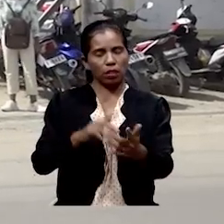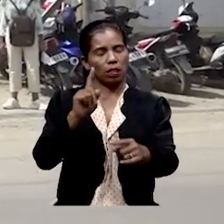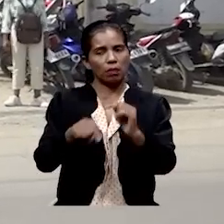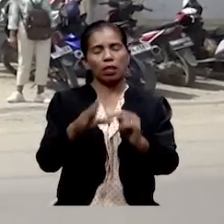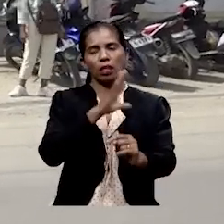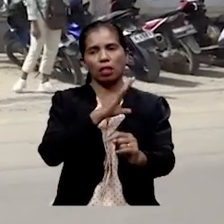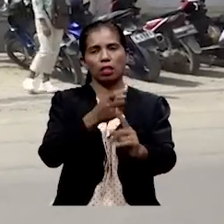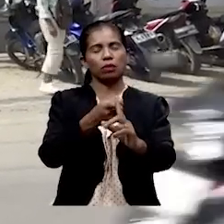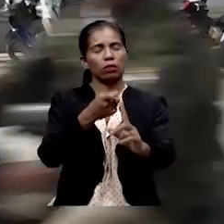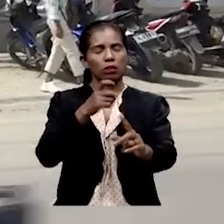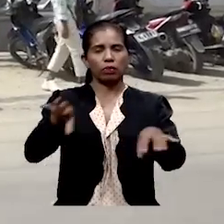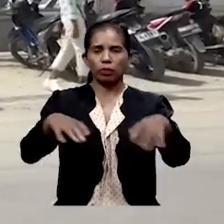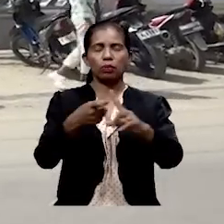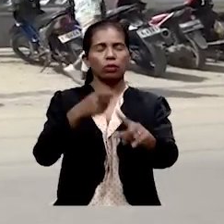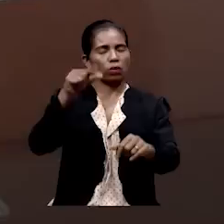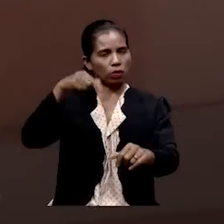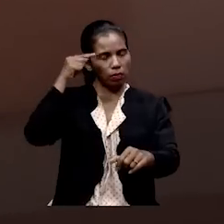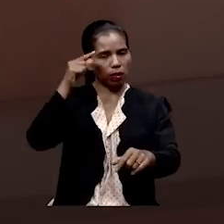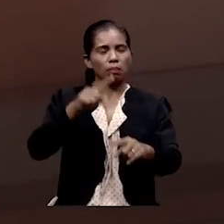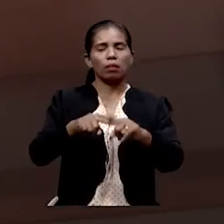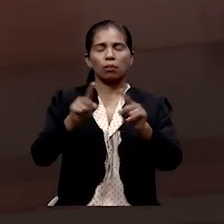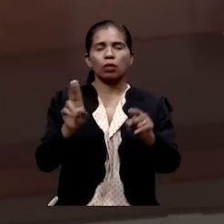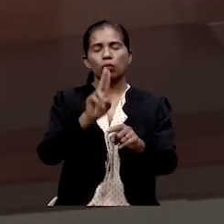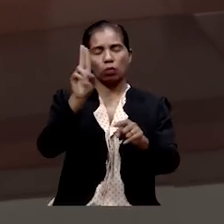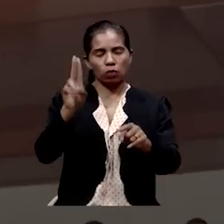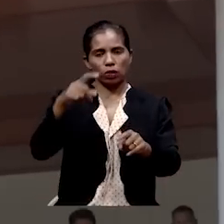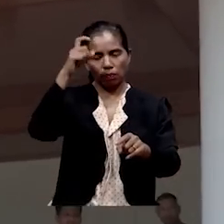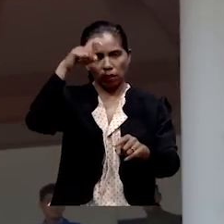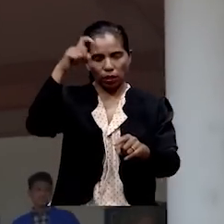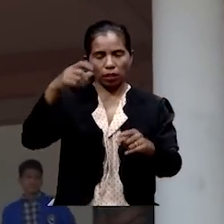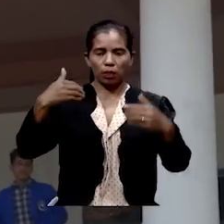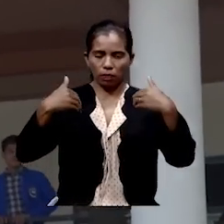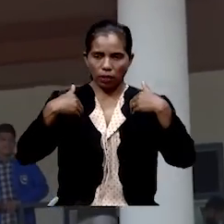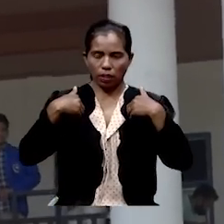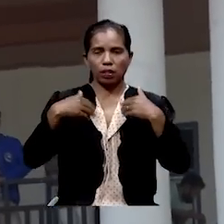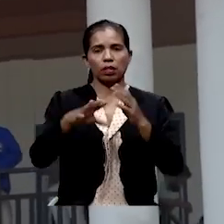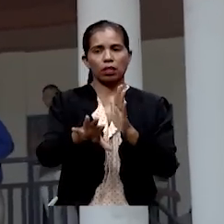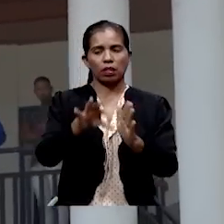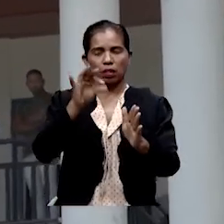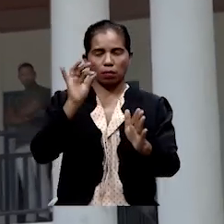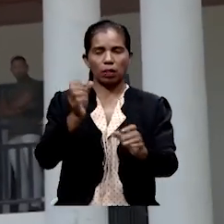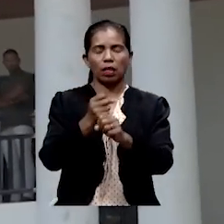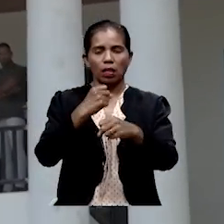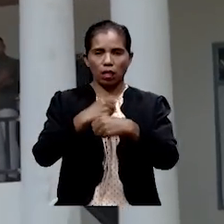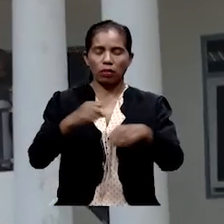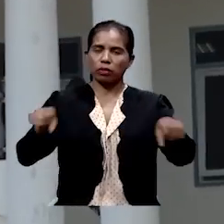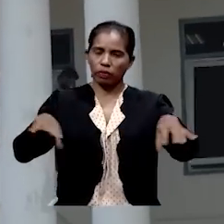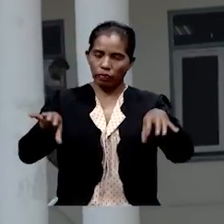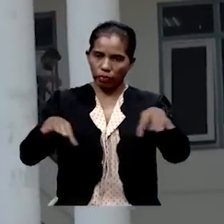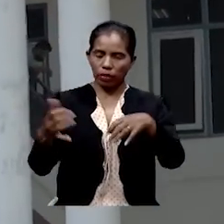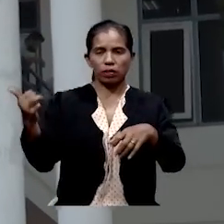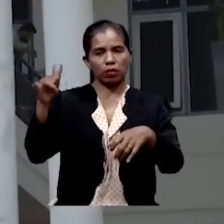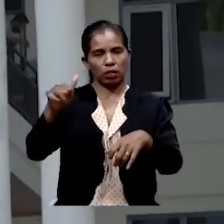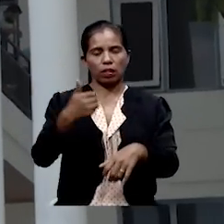serviço de governo, mas bebele uja profissionalismo na Sira Retan Ona, pela cria campo serviço ba Sira